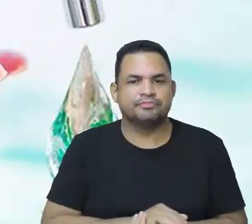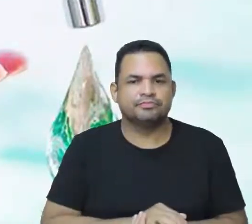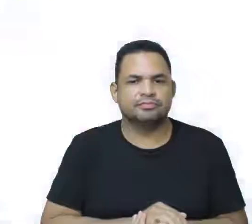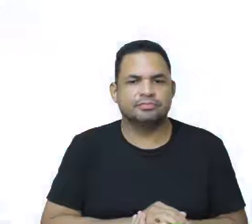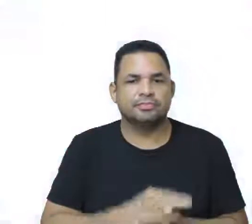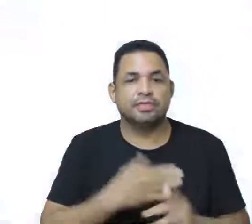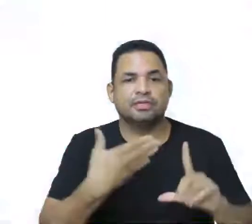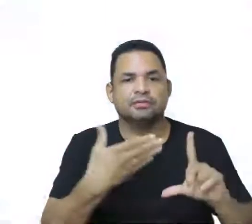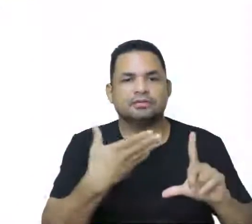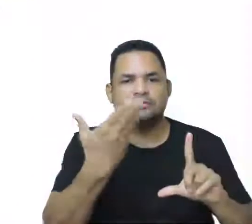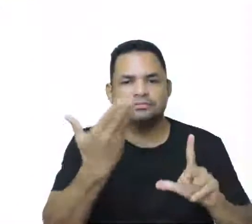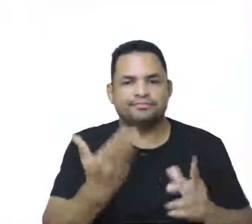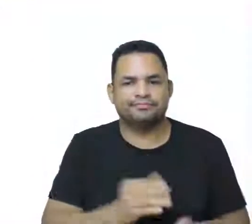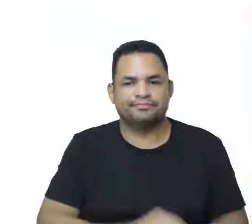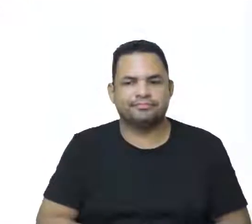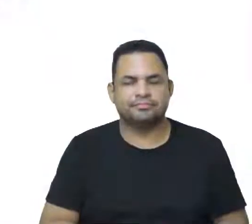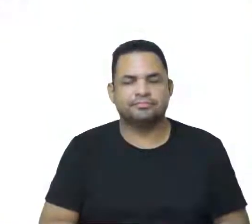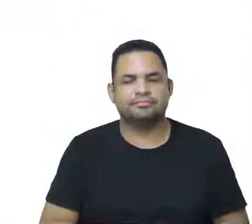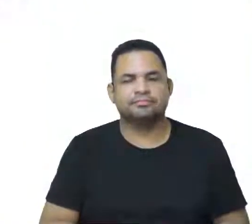telinha.